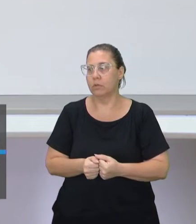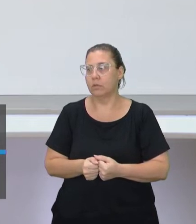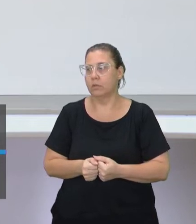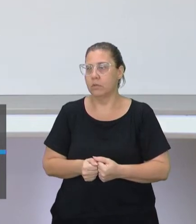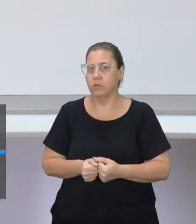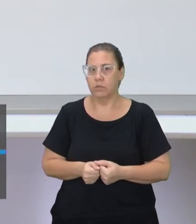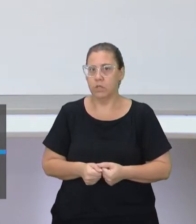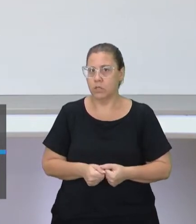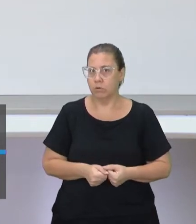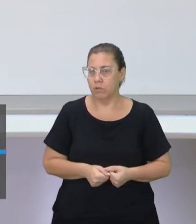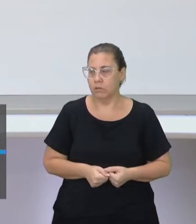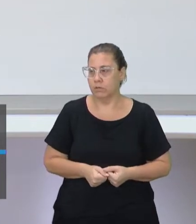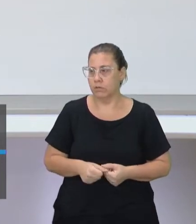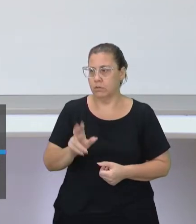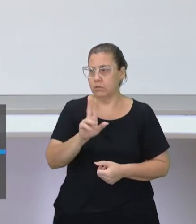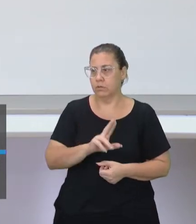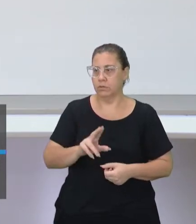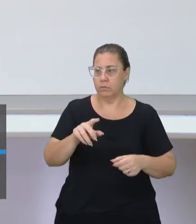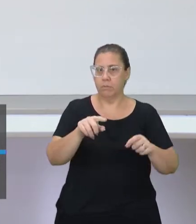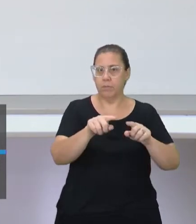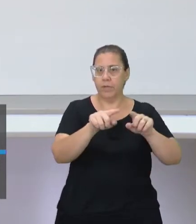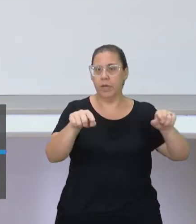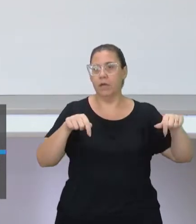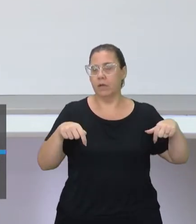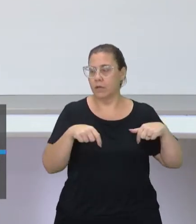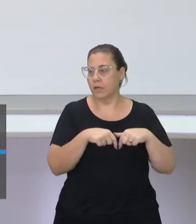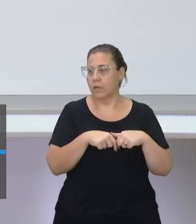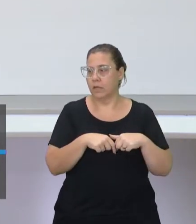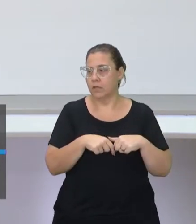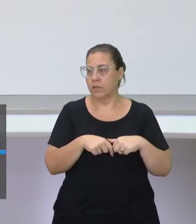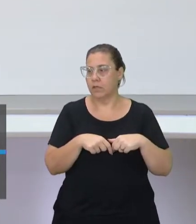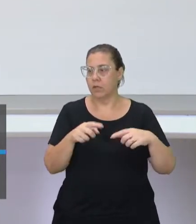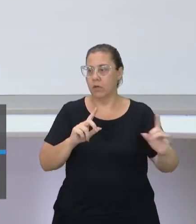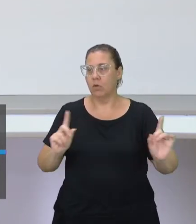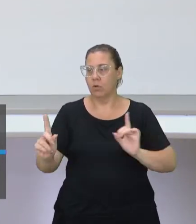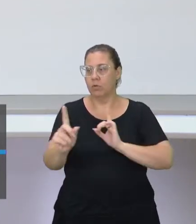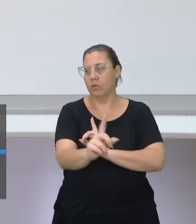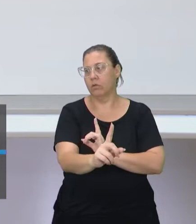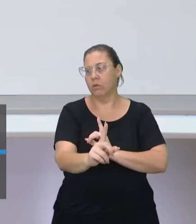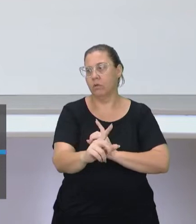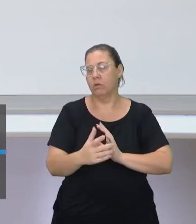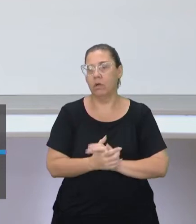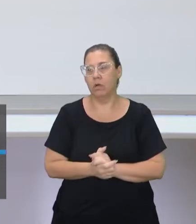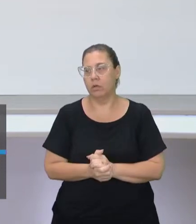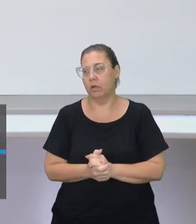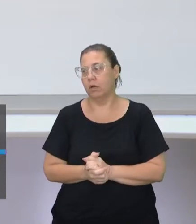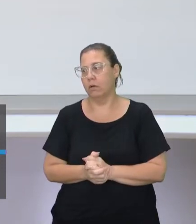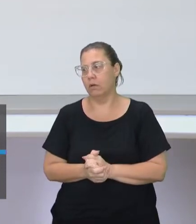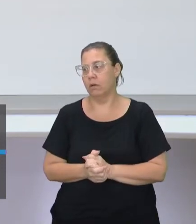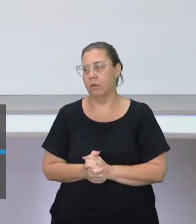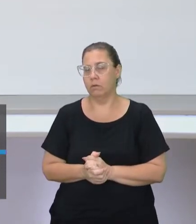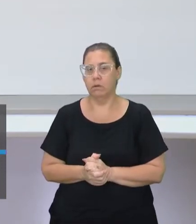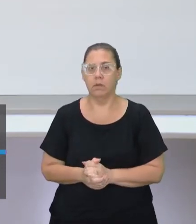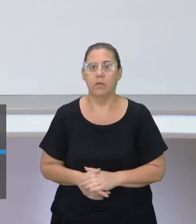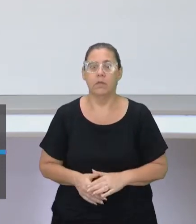seja estudado utilizando sala de aula invertida. Como que funciona a sala de aula invertida, estudante? Olha